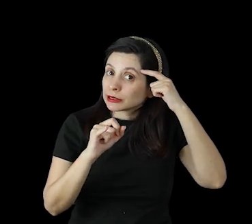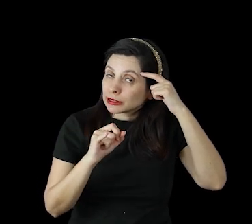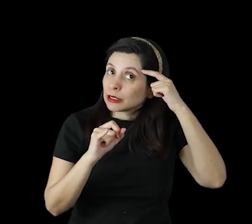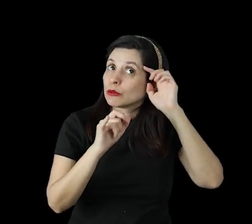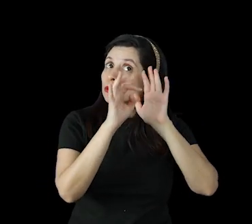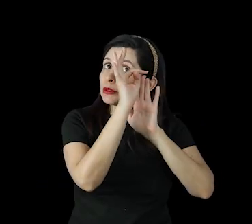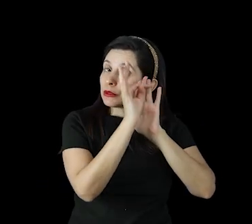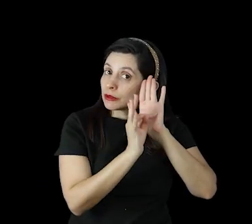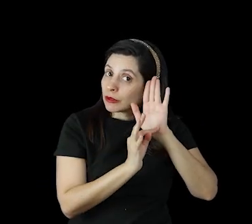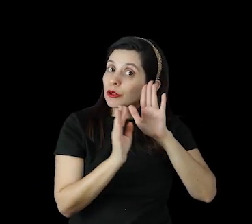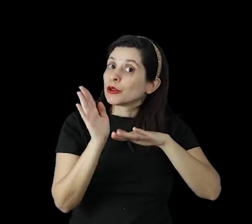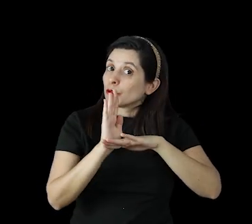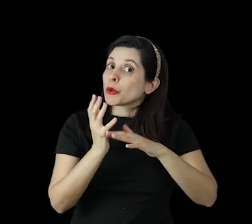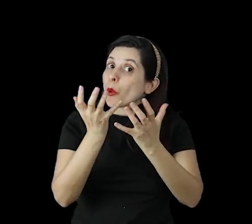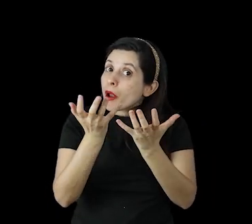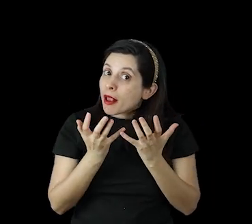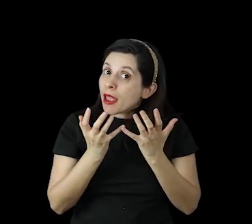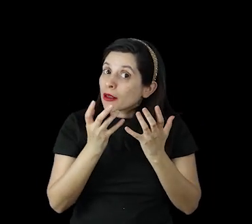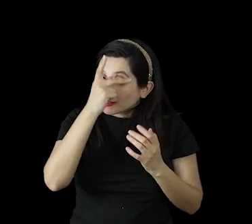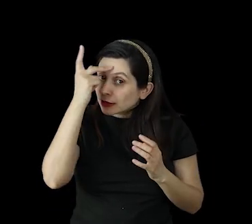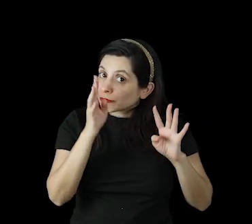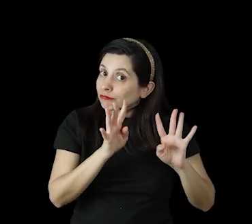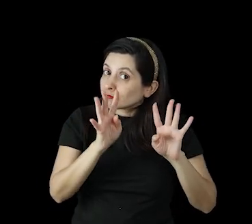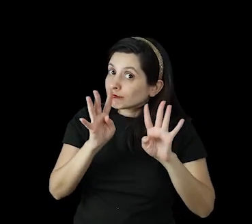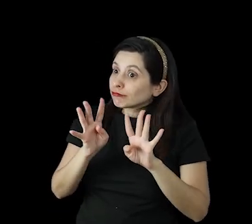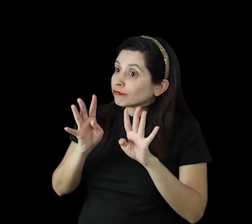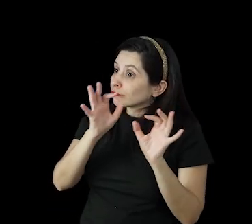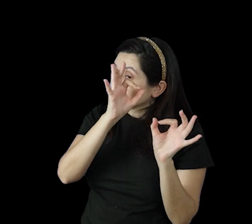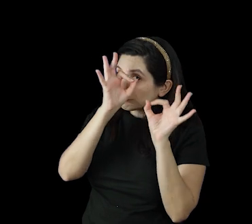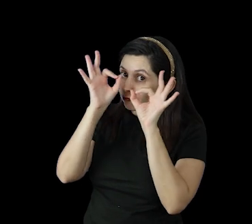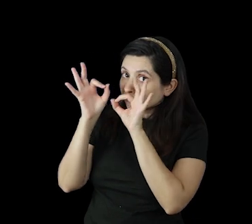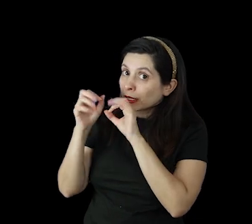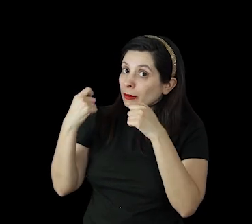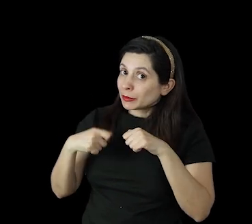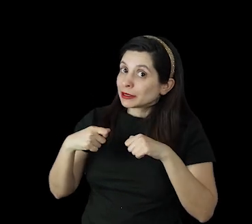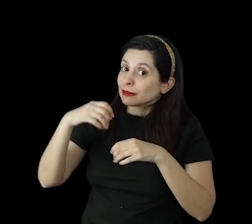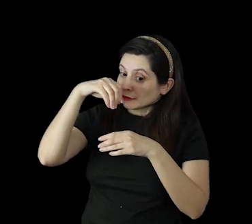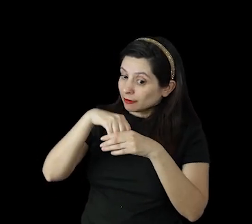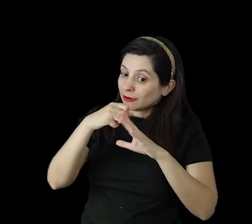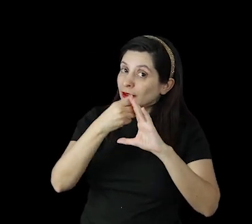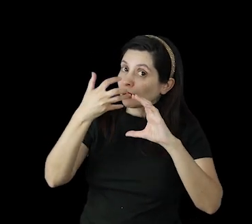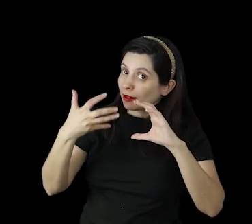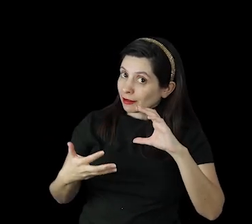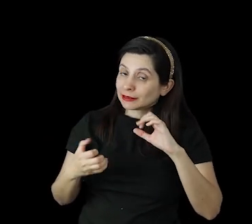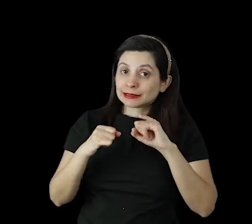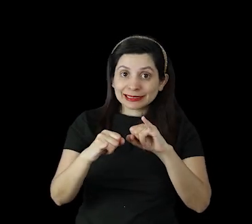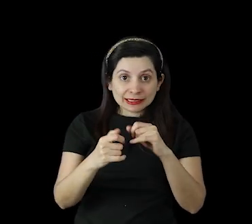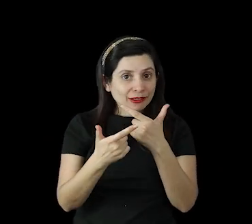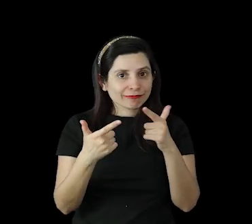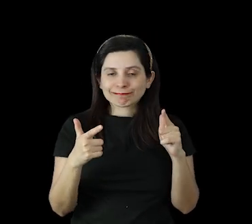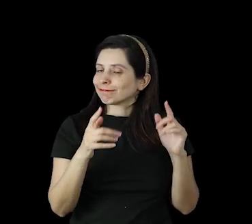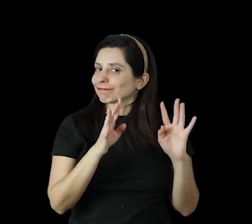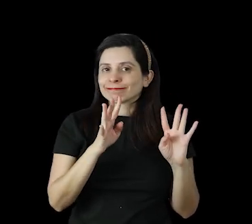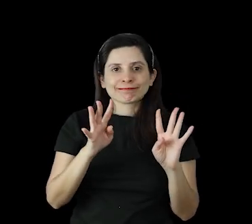filme e eu quero fazer público, no mínimo meu filme tem que ter certas características. Se ele não ter, ele não vai